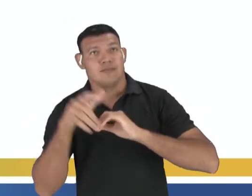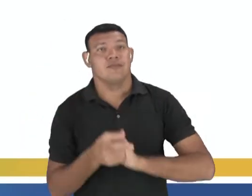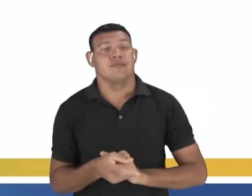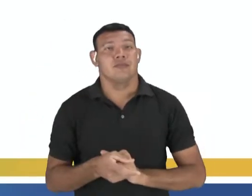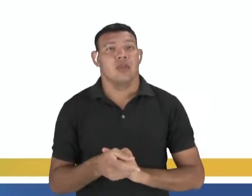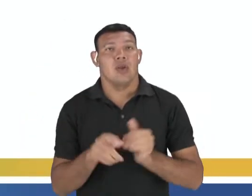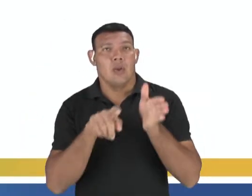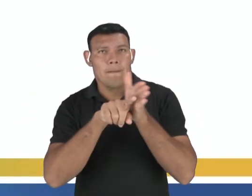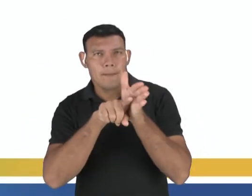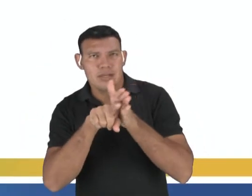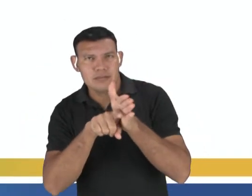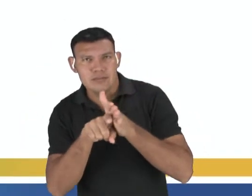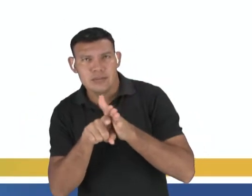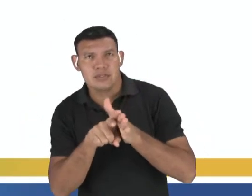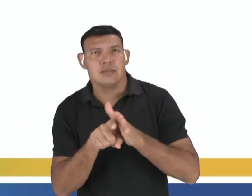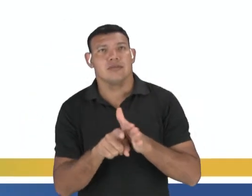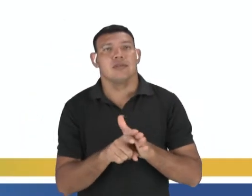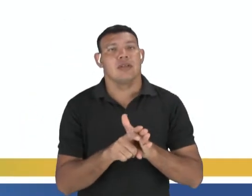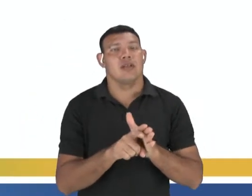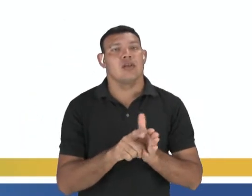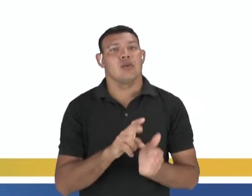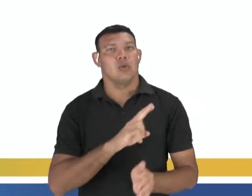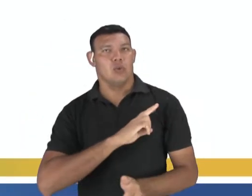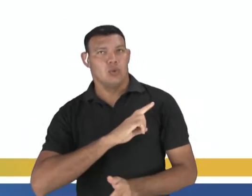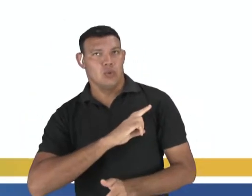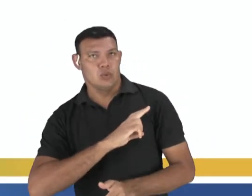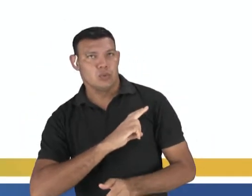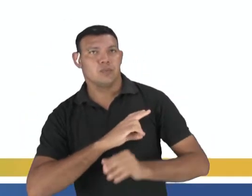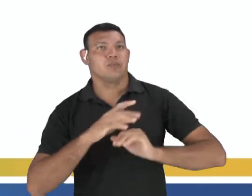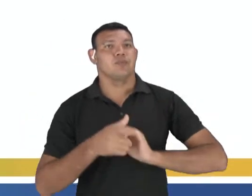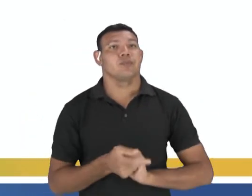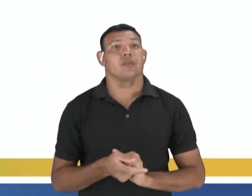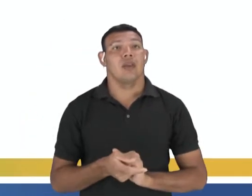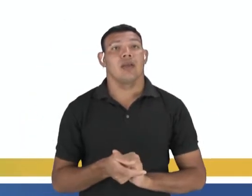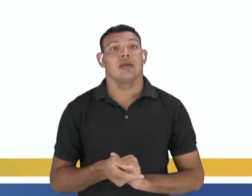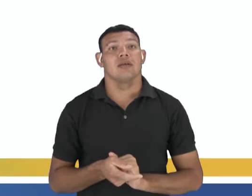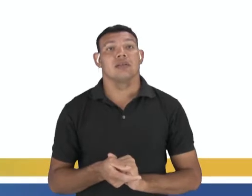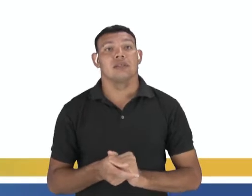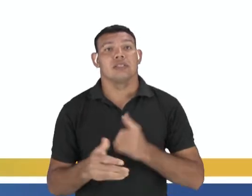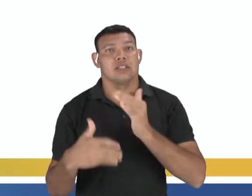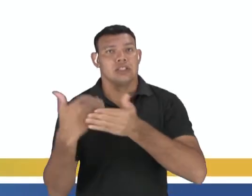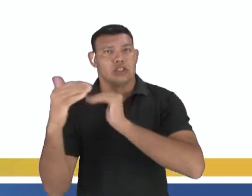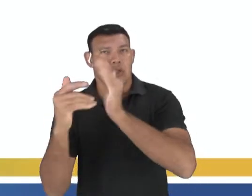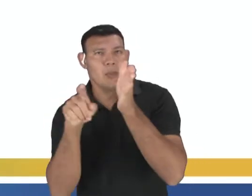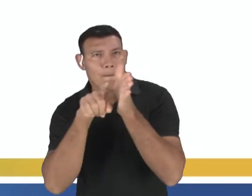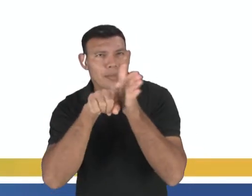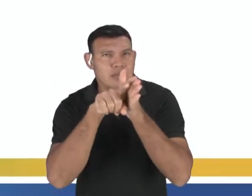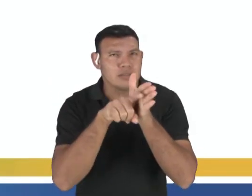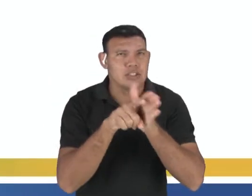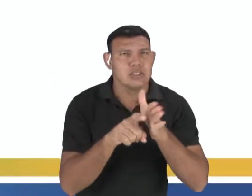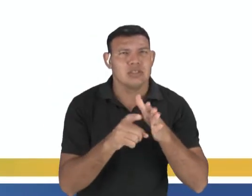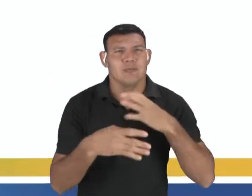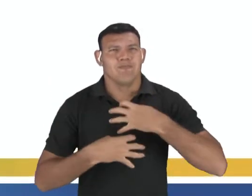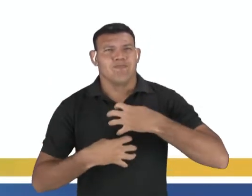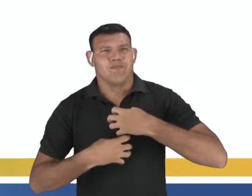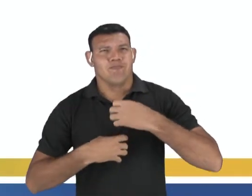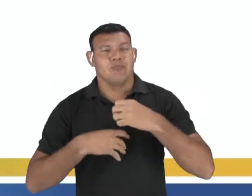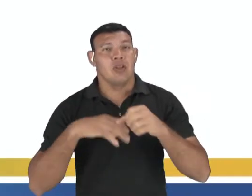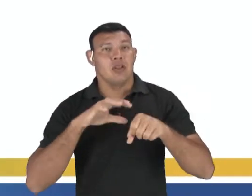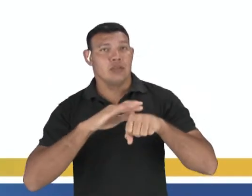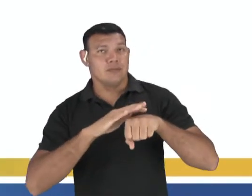fazer juízo nenhum, um paciente desse hospital para acompanhar os seus sintomas, né, em relação à